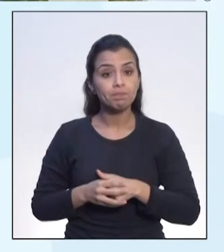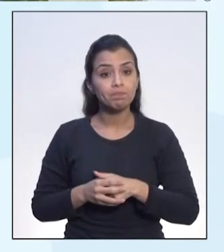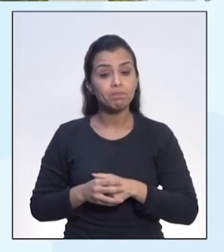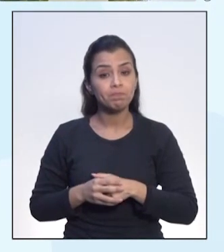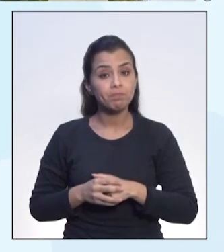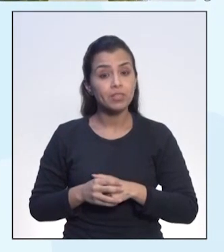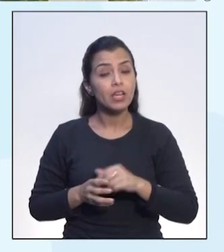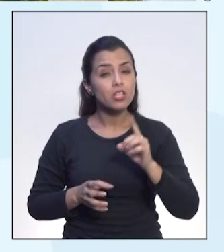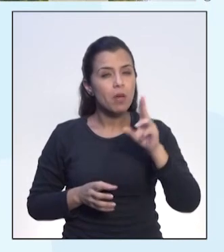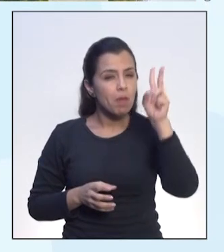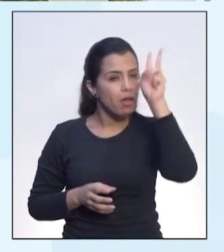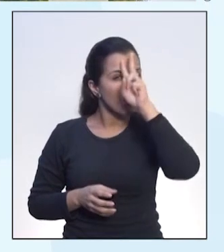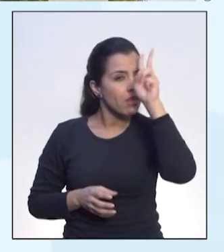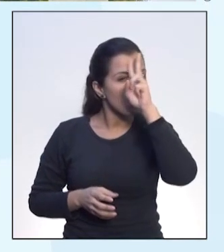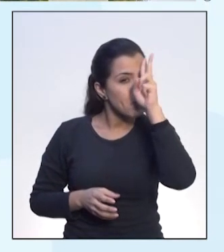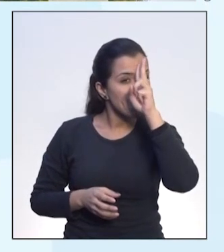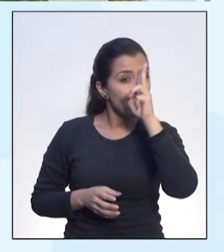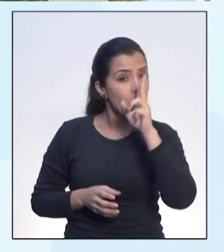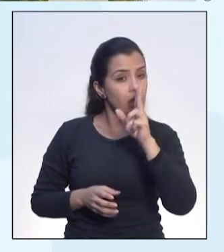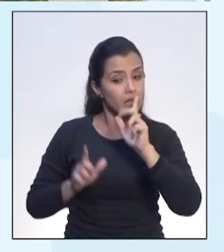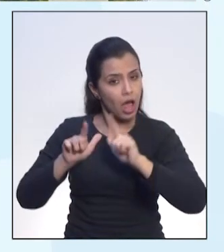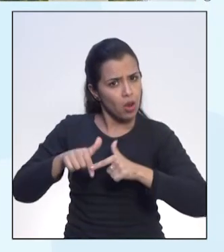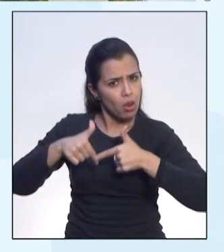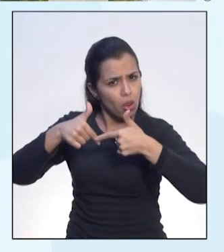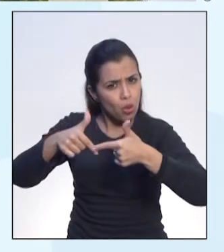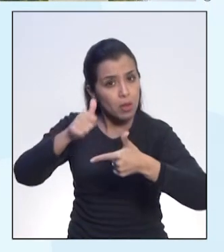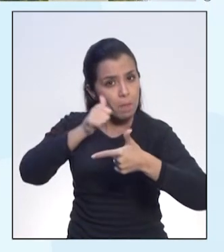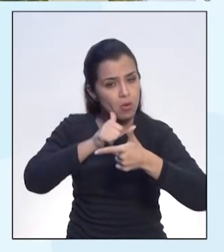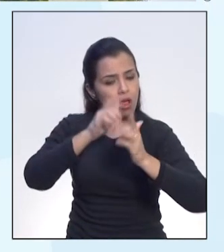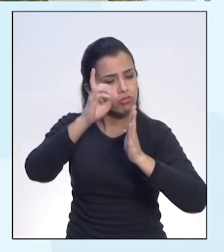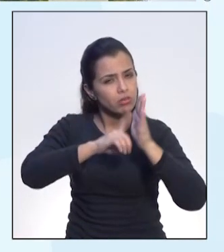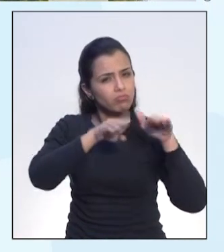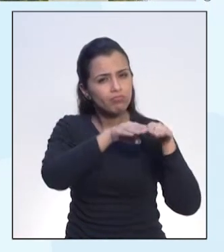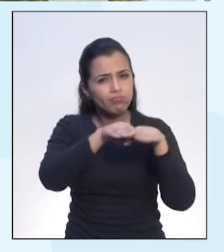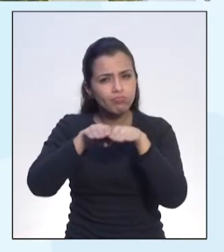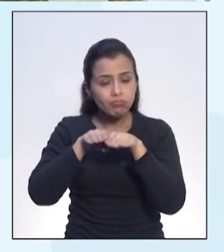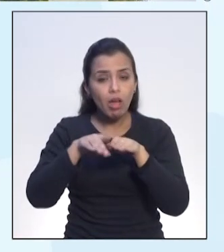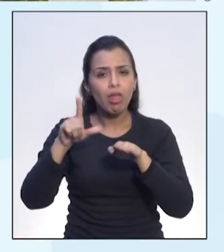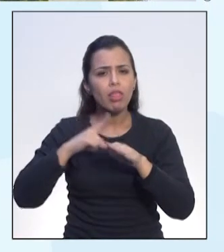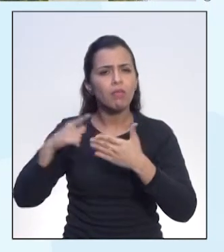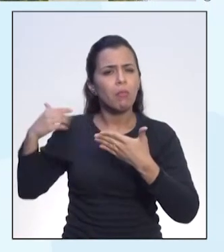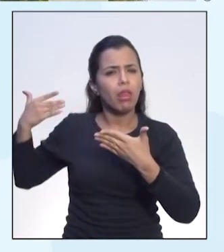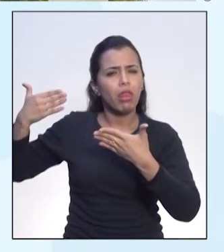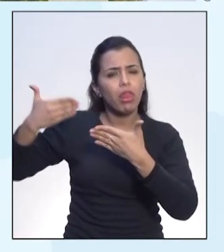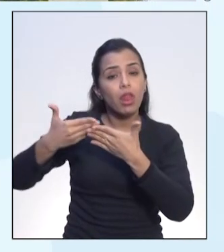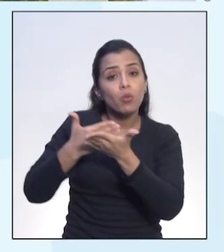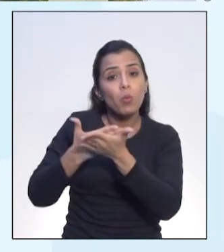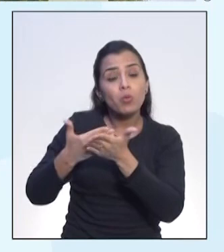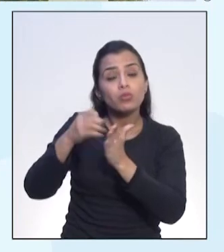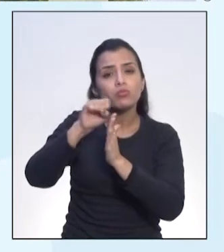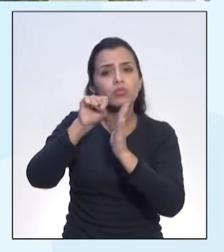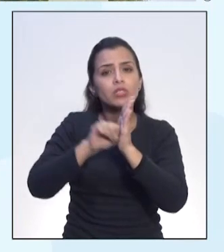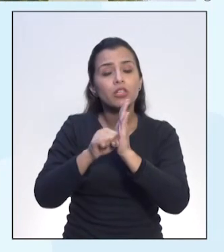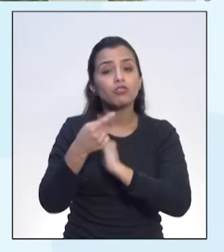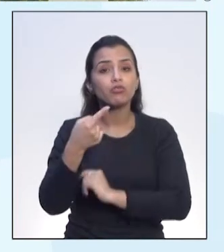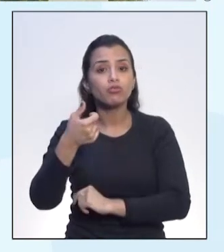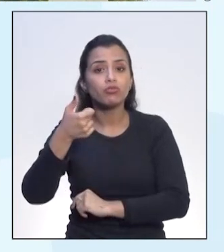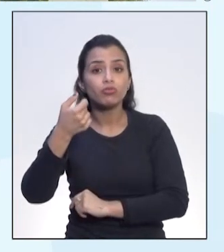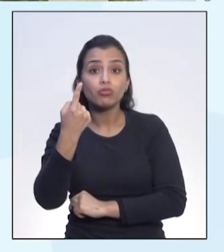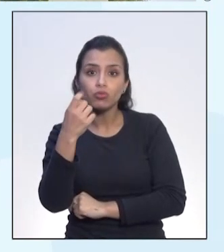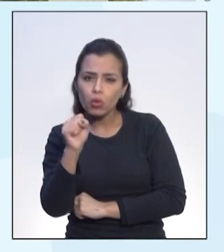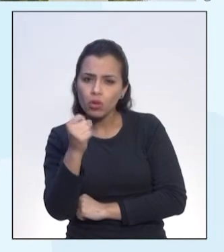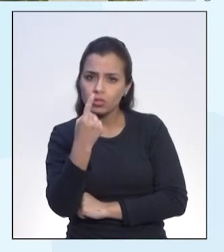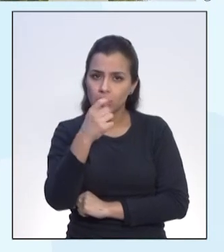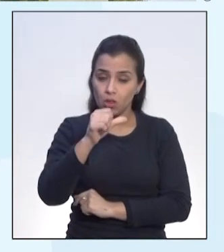nós relembramos que a luta das mulheres por direitos iguais existe desde o século XVIII, o século XIX. E